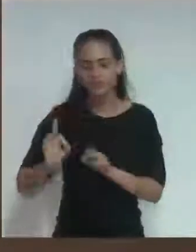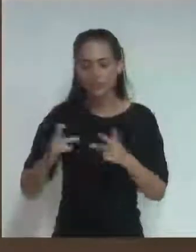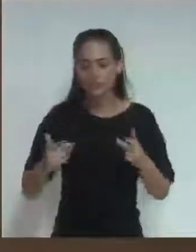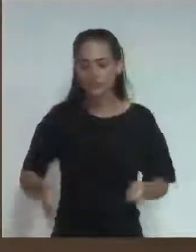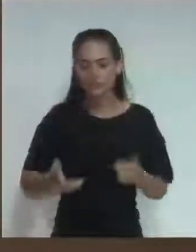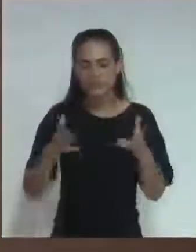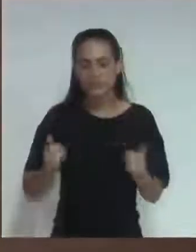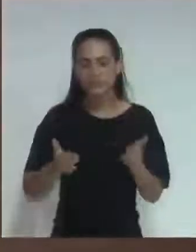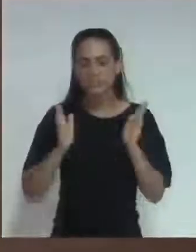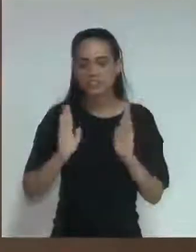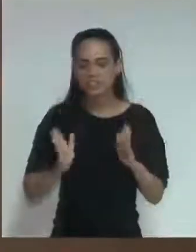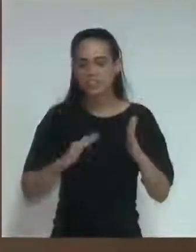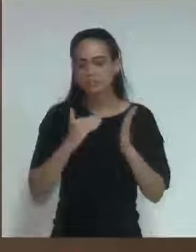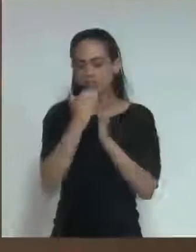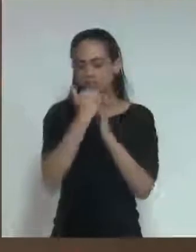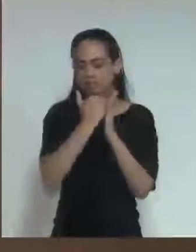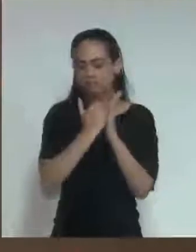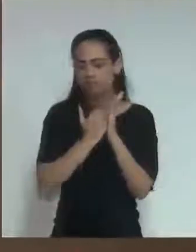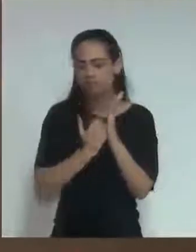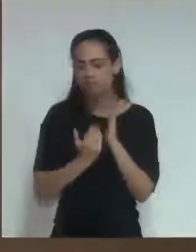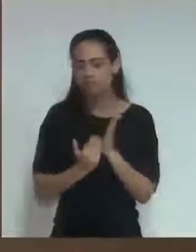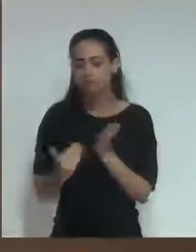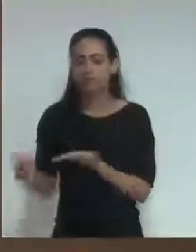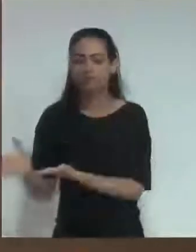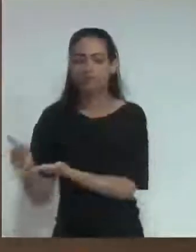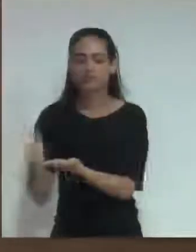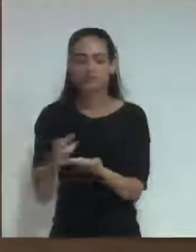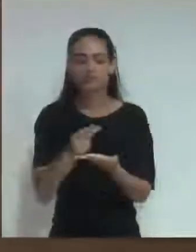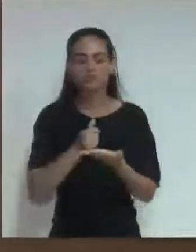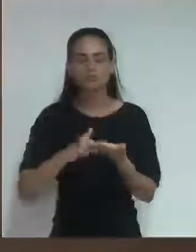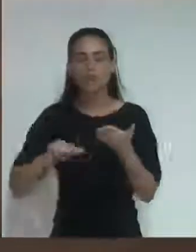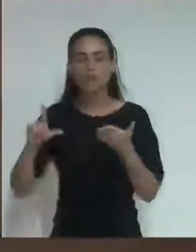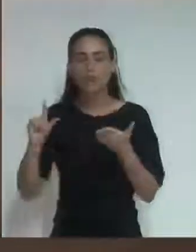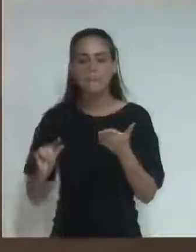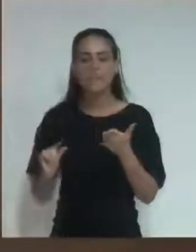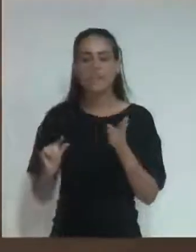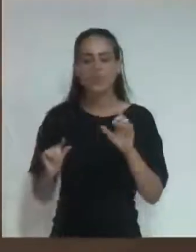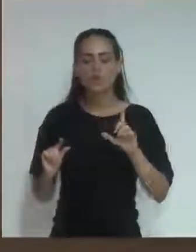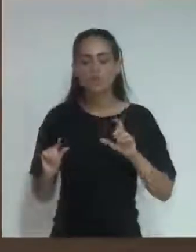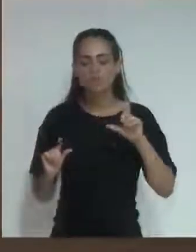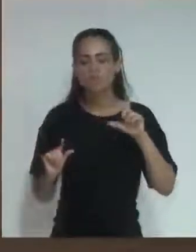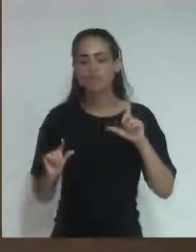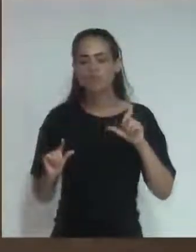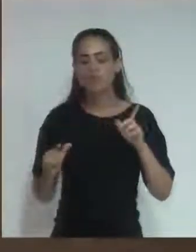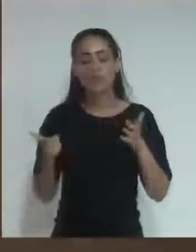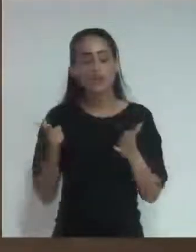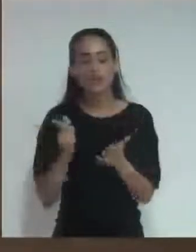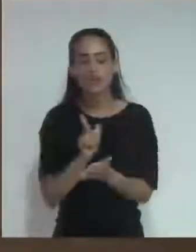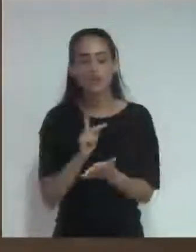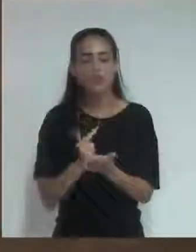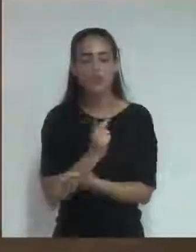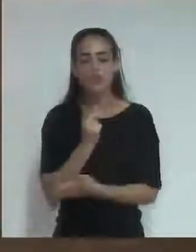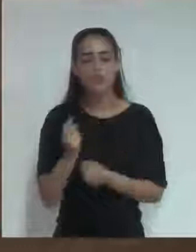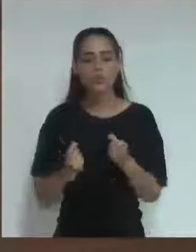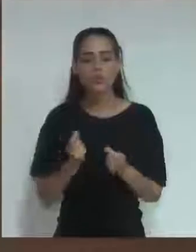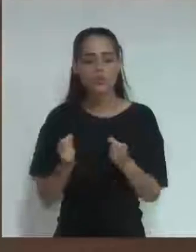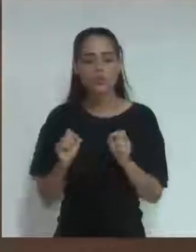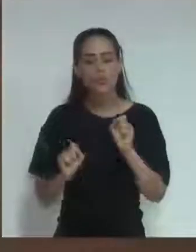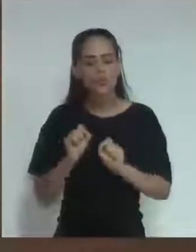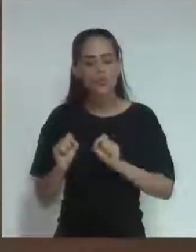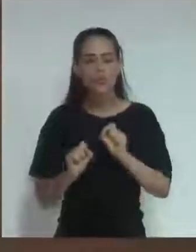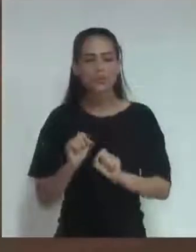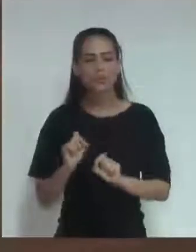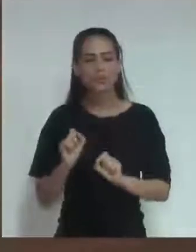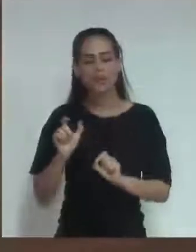dentro da área pública, onde é tudo amarrado e engessado, nós sabemos. Não teve que fazer o quê? Deixar de fazer repasses